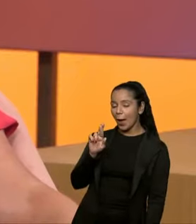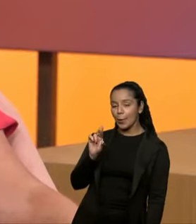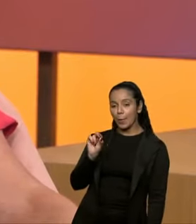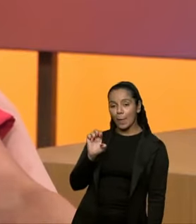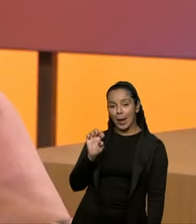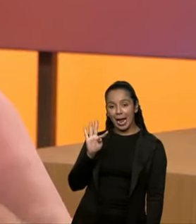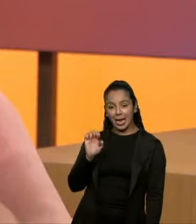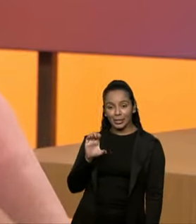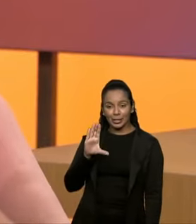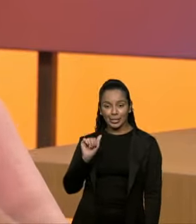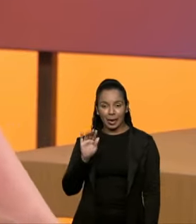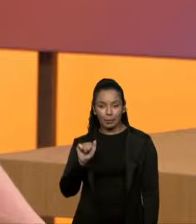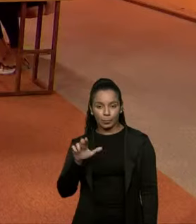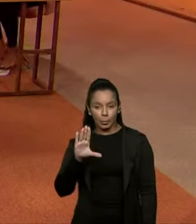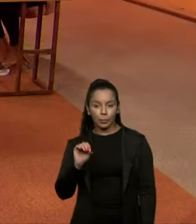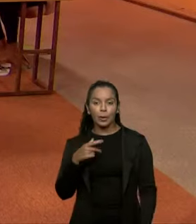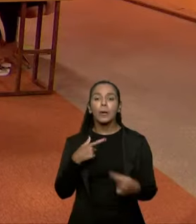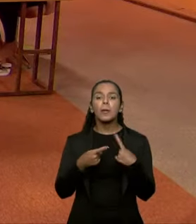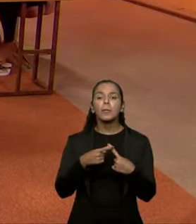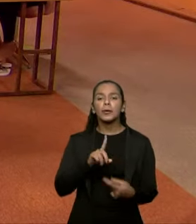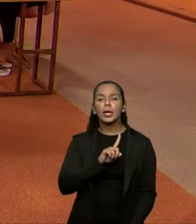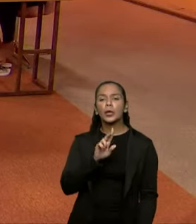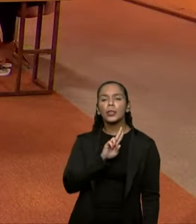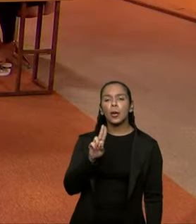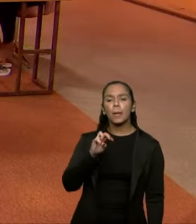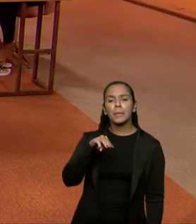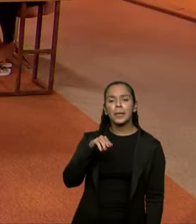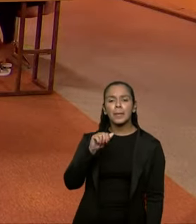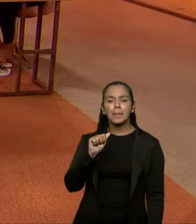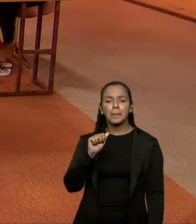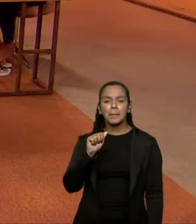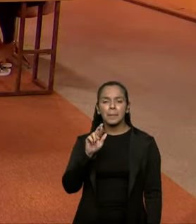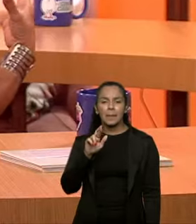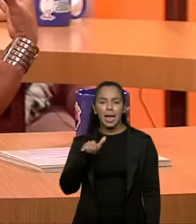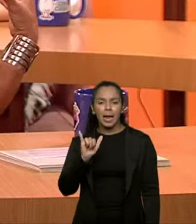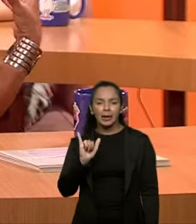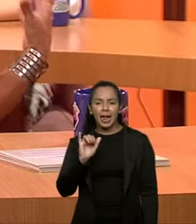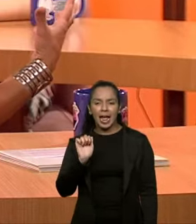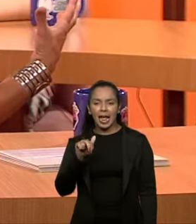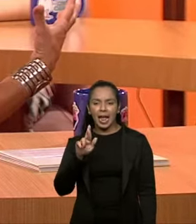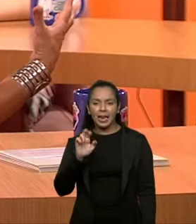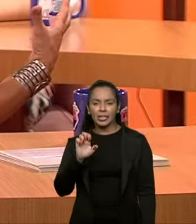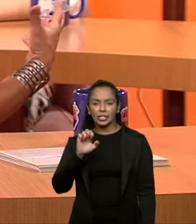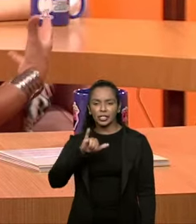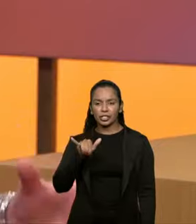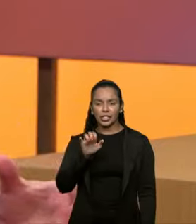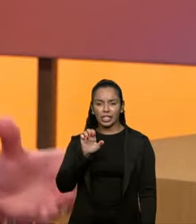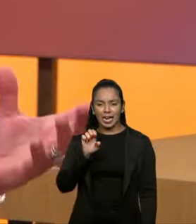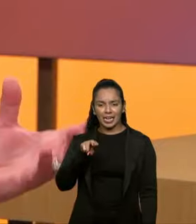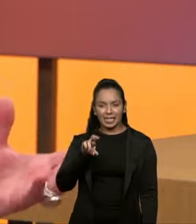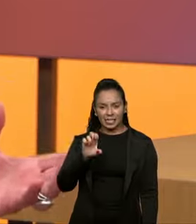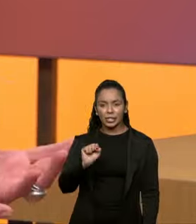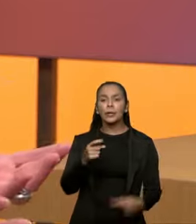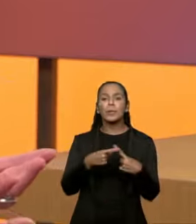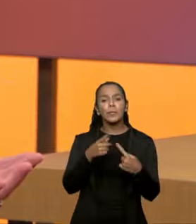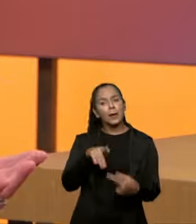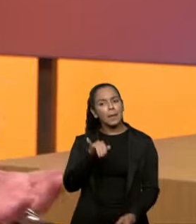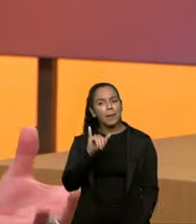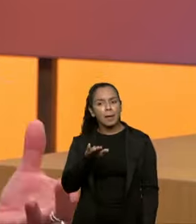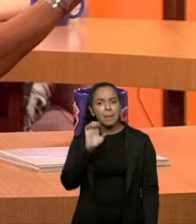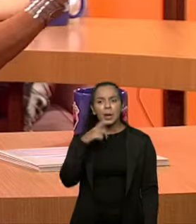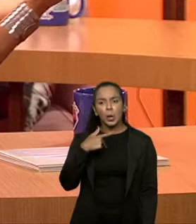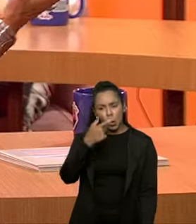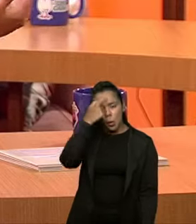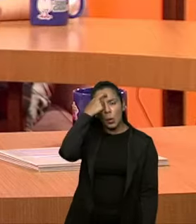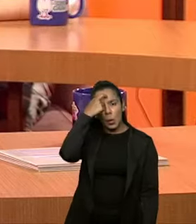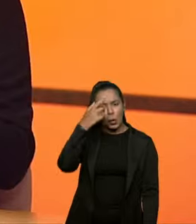tem que entender o porquê que é Mary James. Eu perguntei, falei, por que que a sua mãe e seu pai, em sã consciência, deram esse nome pra uma filha?